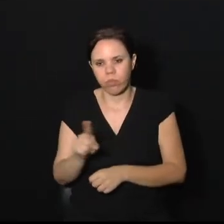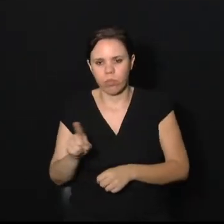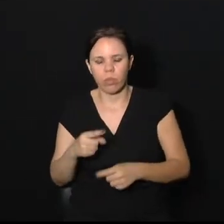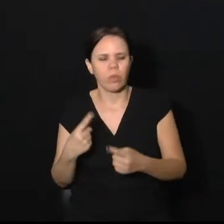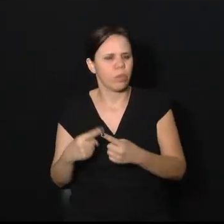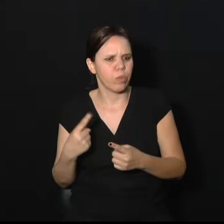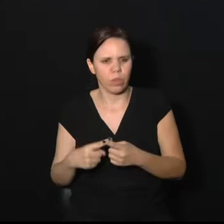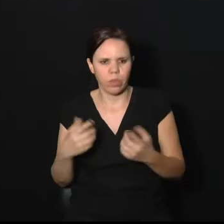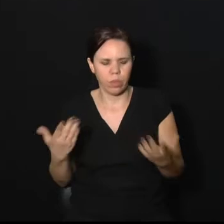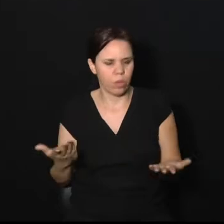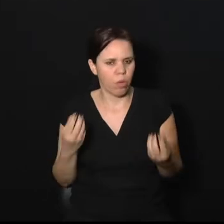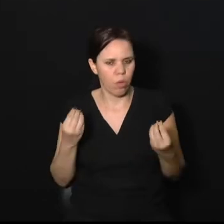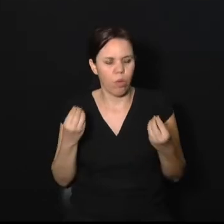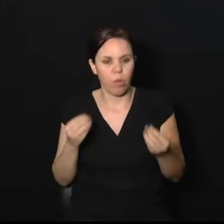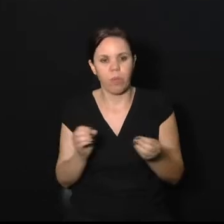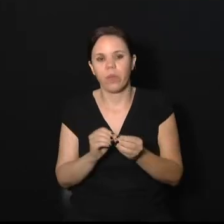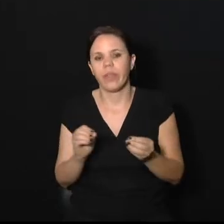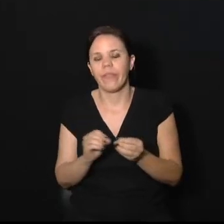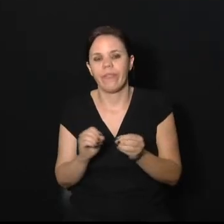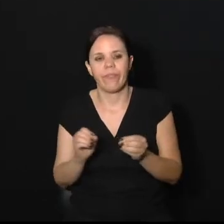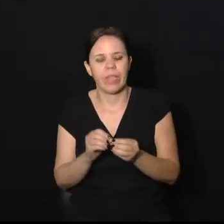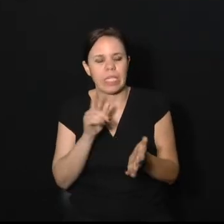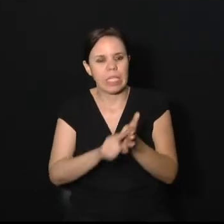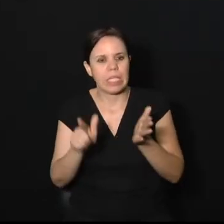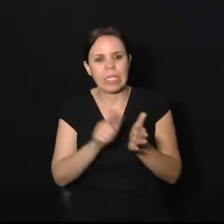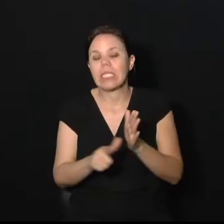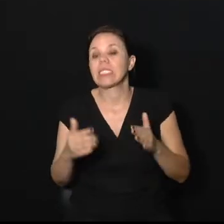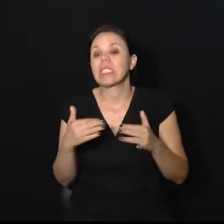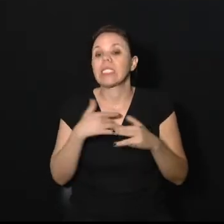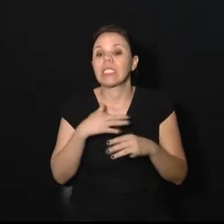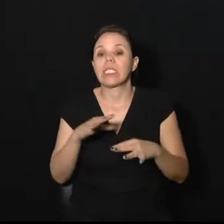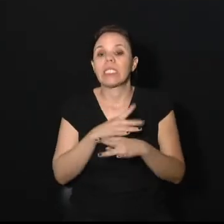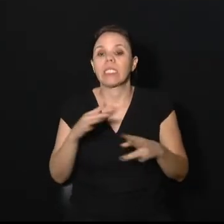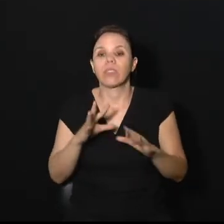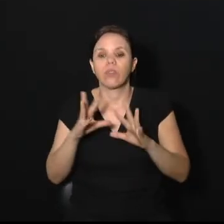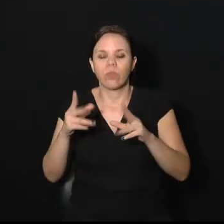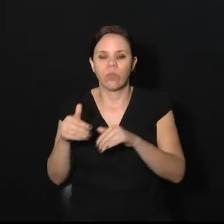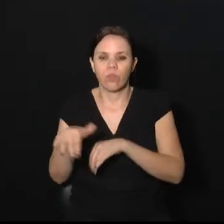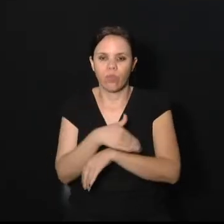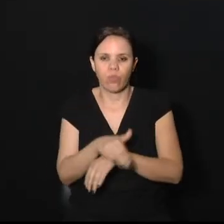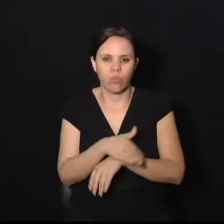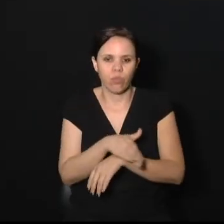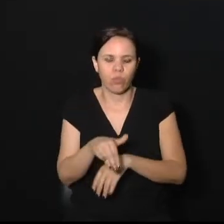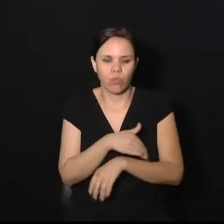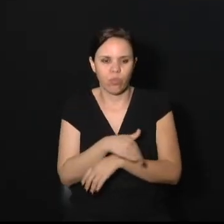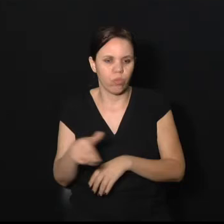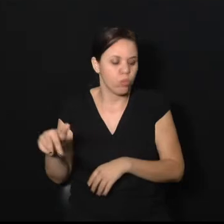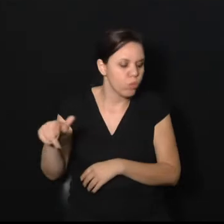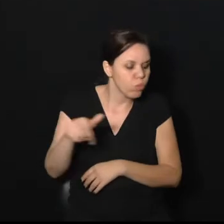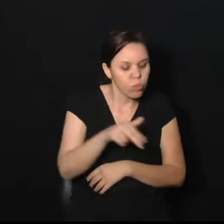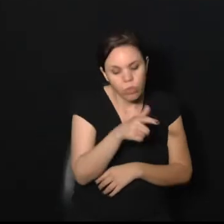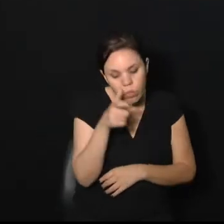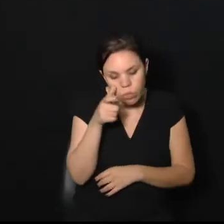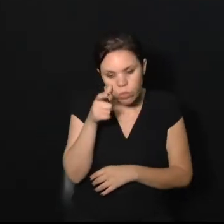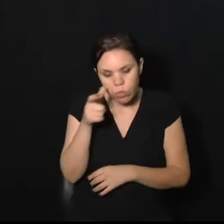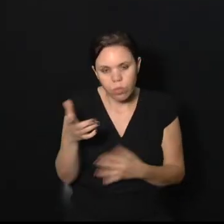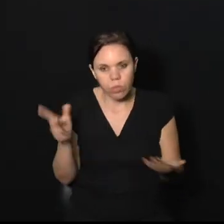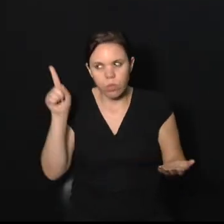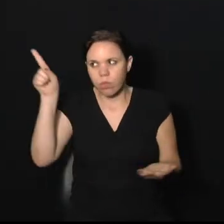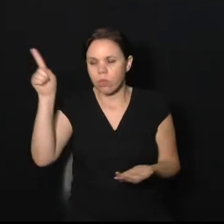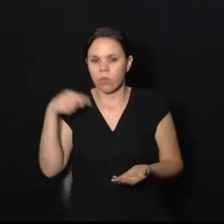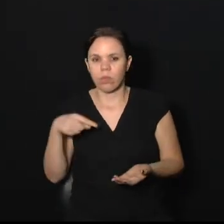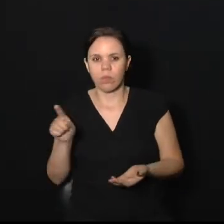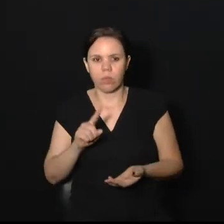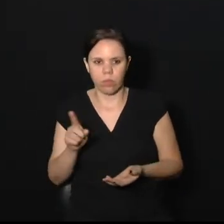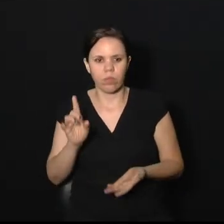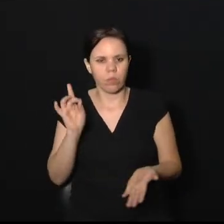disso? Hoje, como que é feita a rota, né, de limpeza da cidade? Eu passo por todas as lixeiras públicas, né? Lá não, eu passo pelas lixeiras